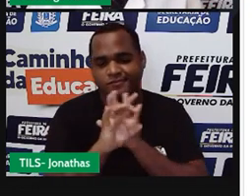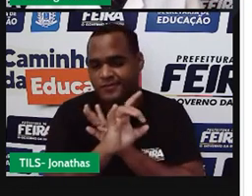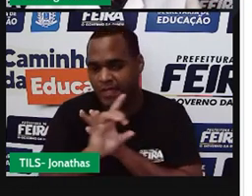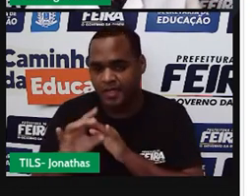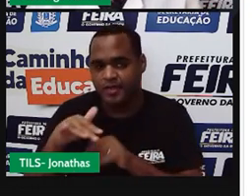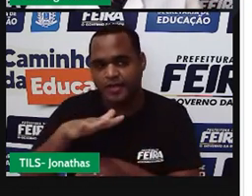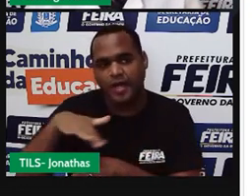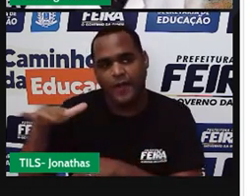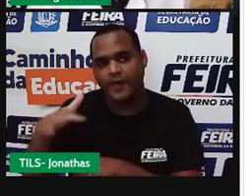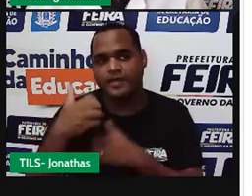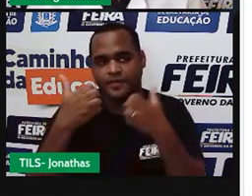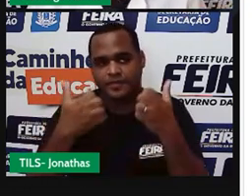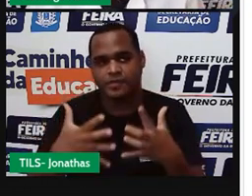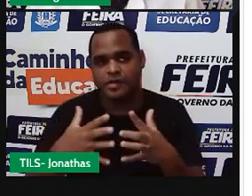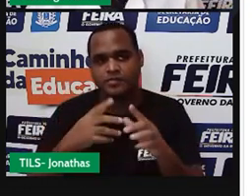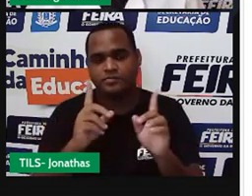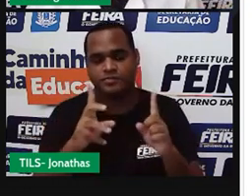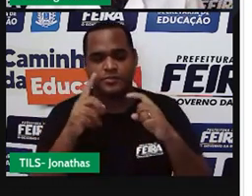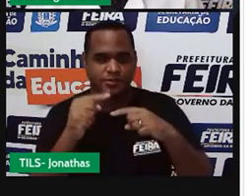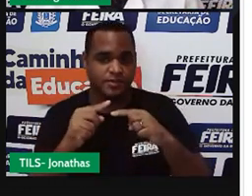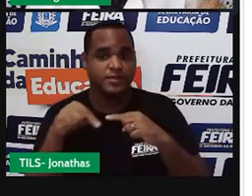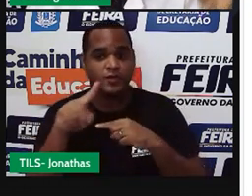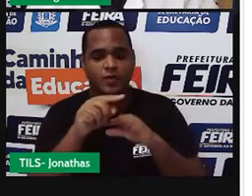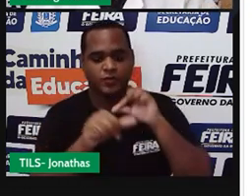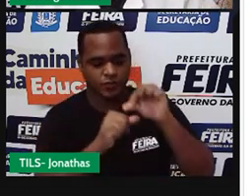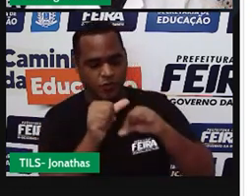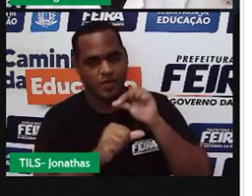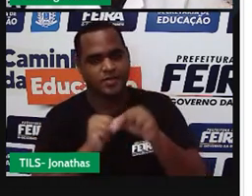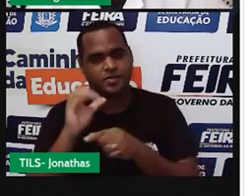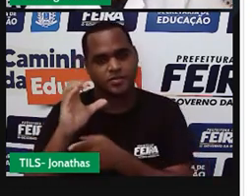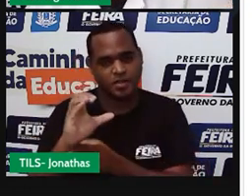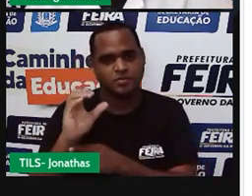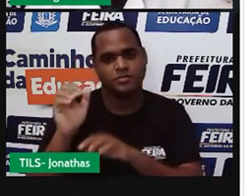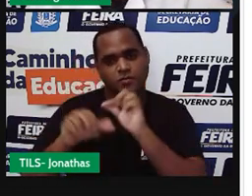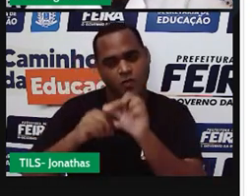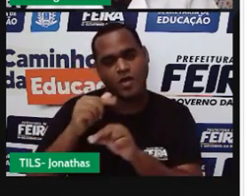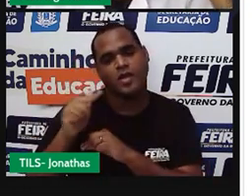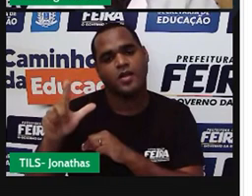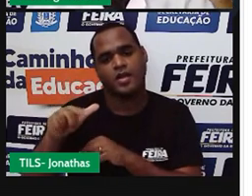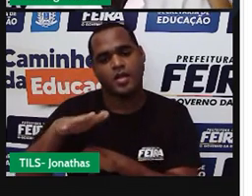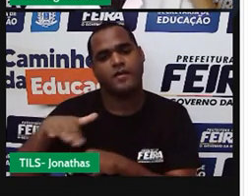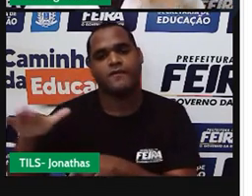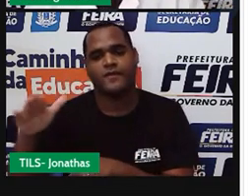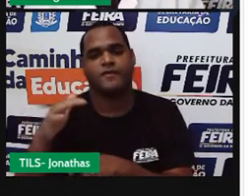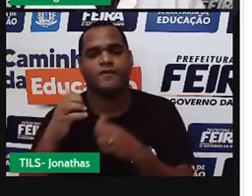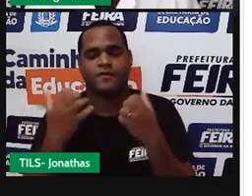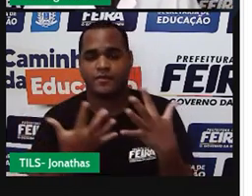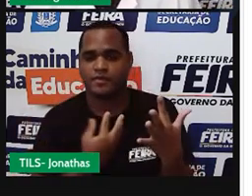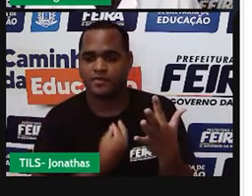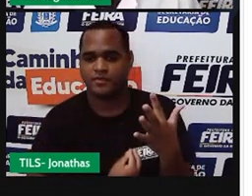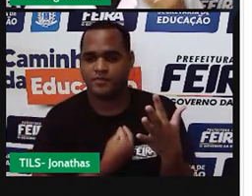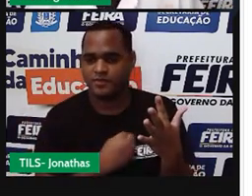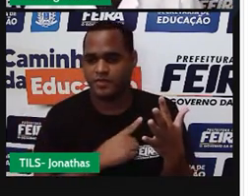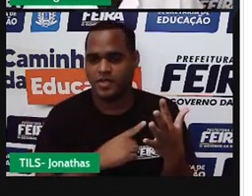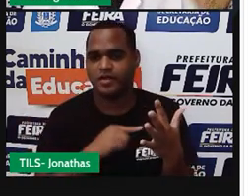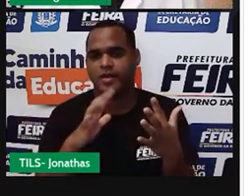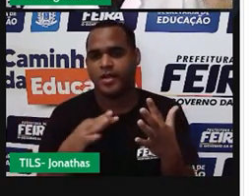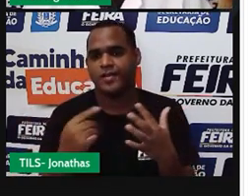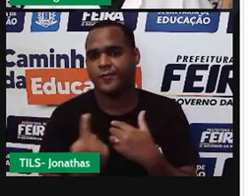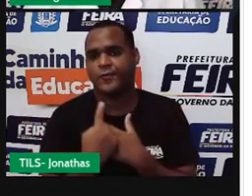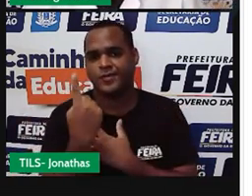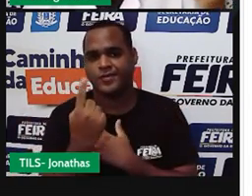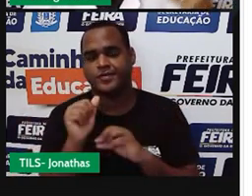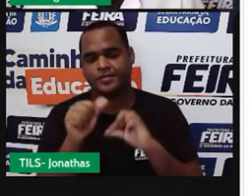de qualquer retângulo é só você trocar o CD comprimento pela medida de comprimento e o HD altura